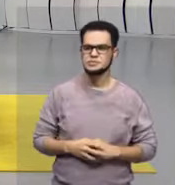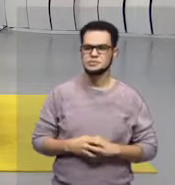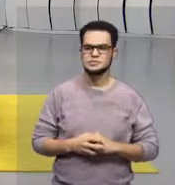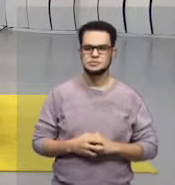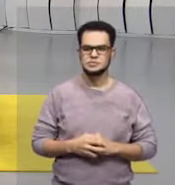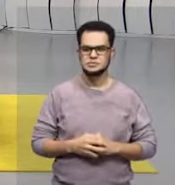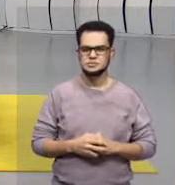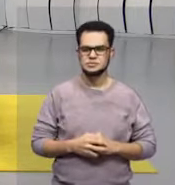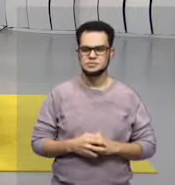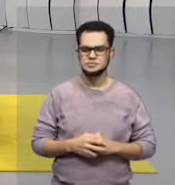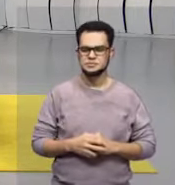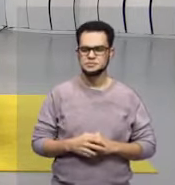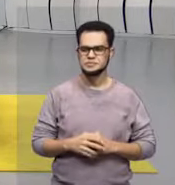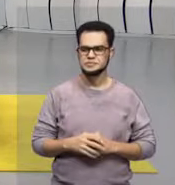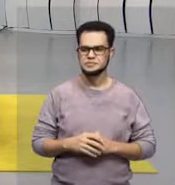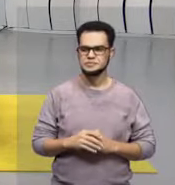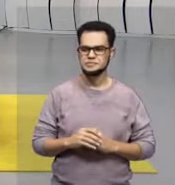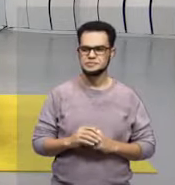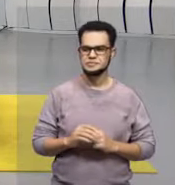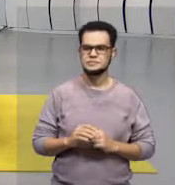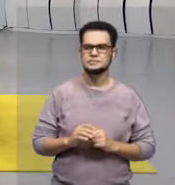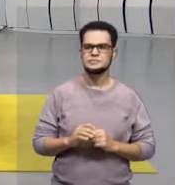Só um pouquinho.